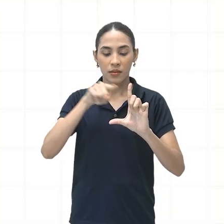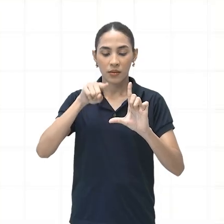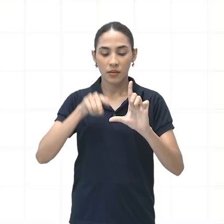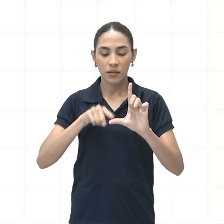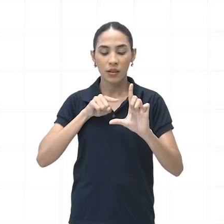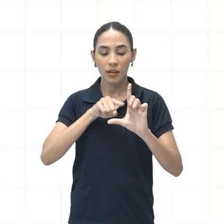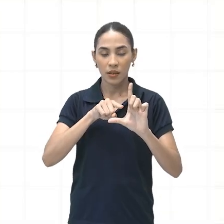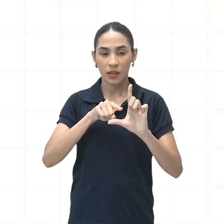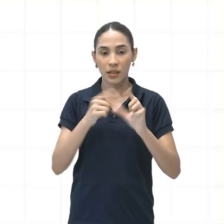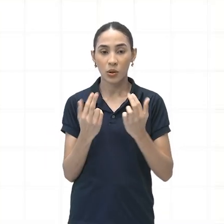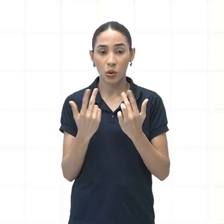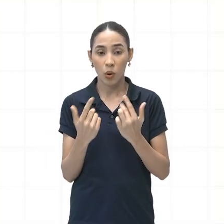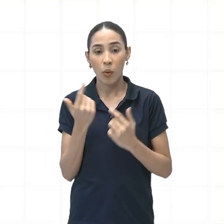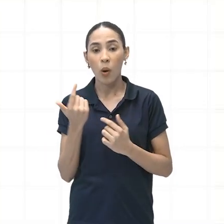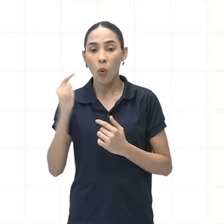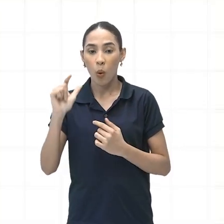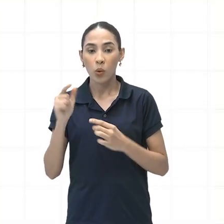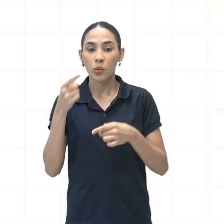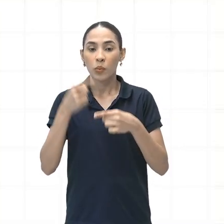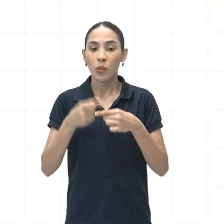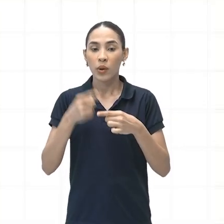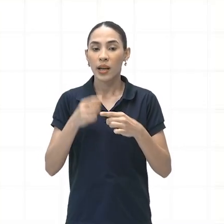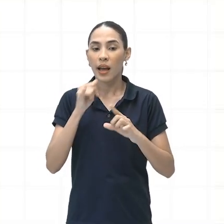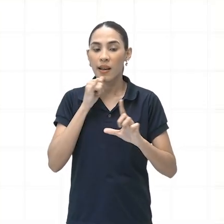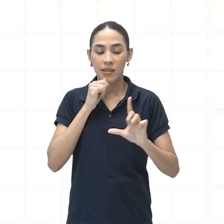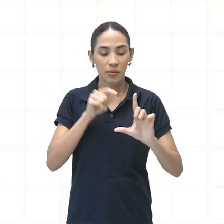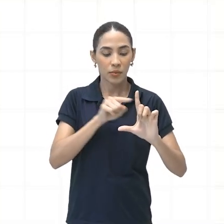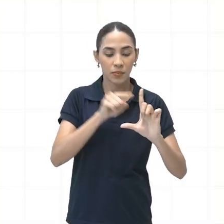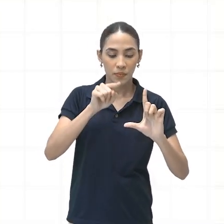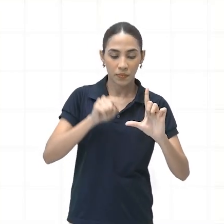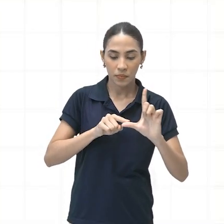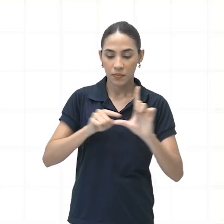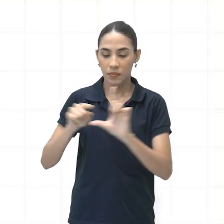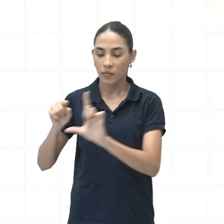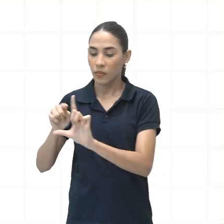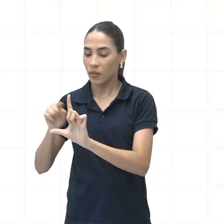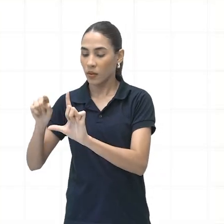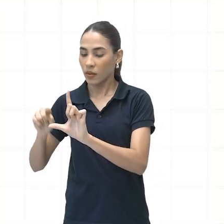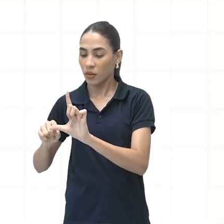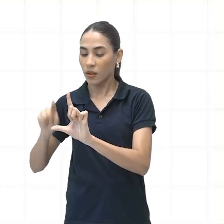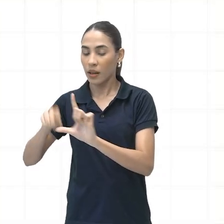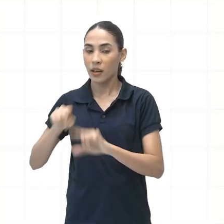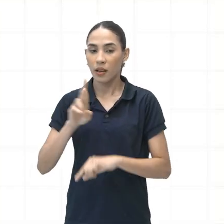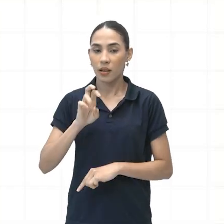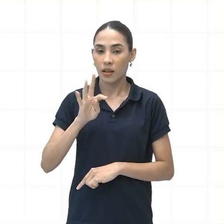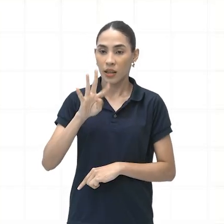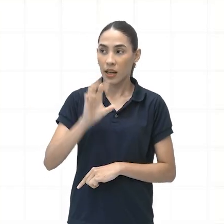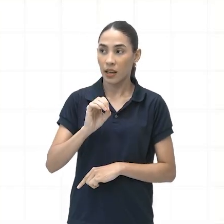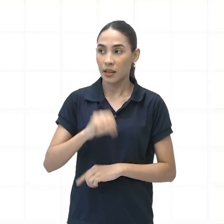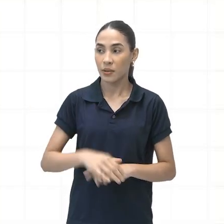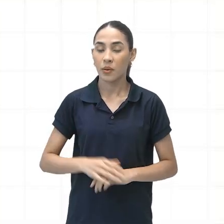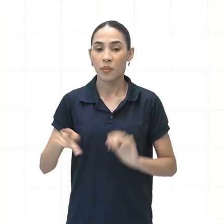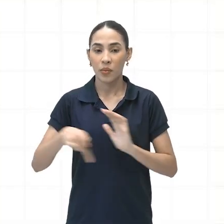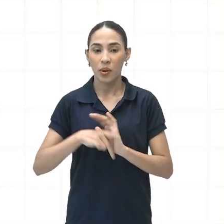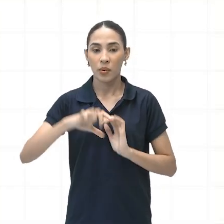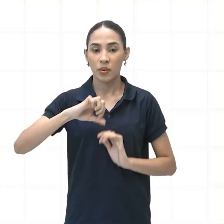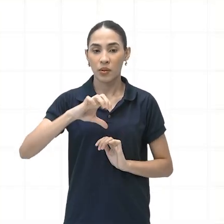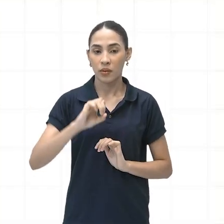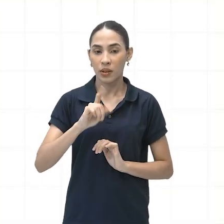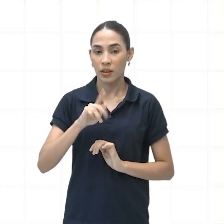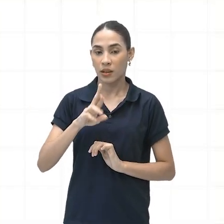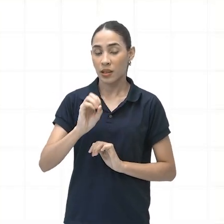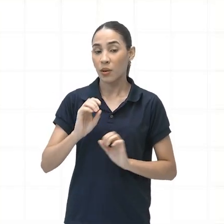congruente ao outro ângulo, porque esses dois ângulos aqui são ângulos retos, ângulos de 90